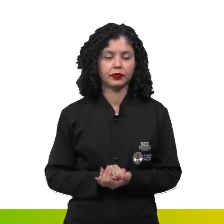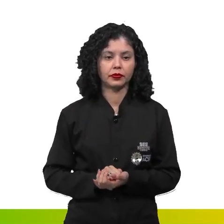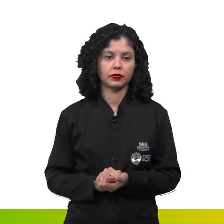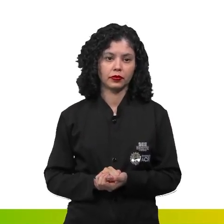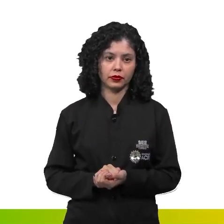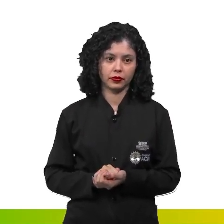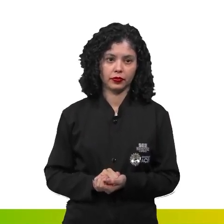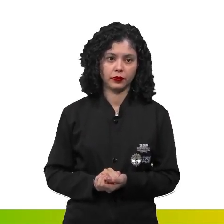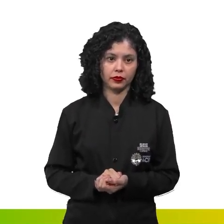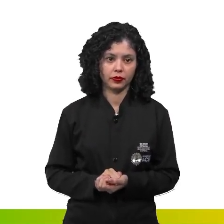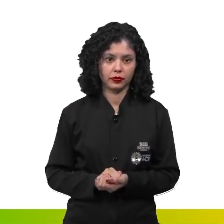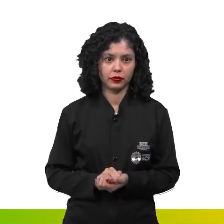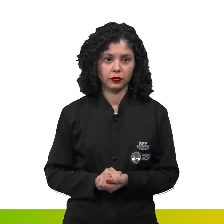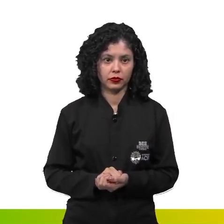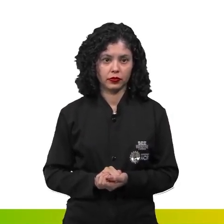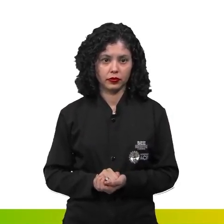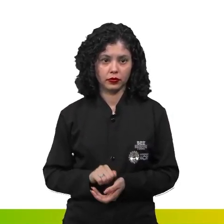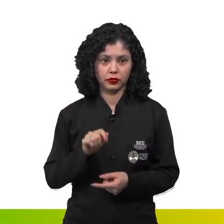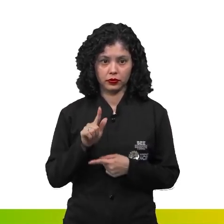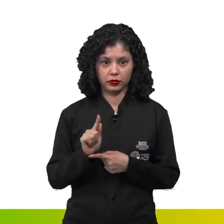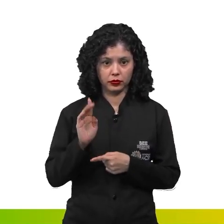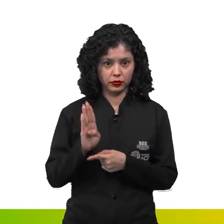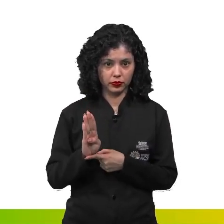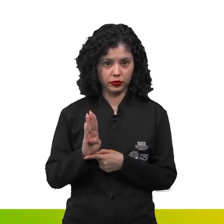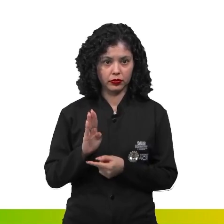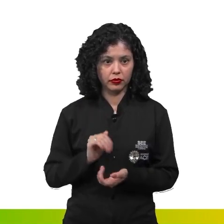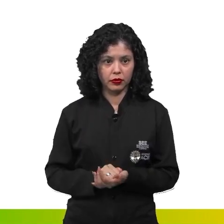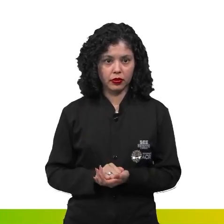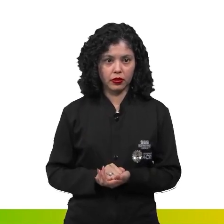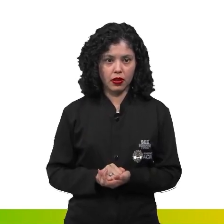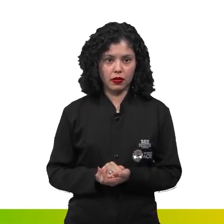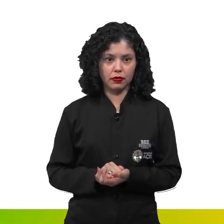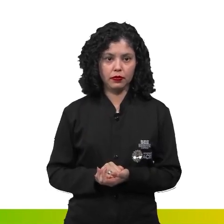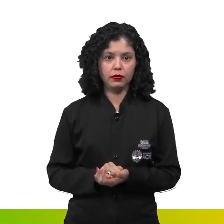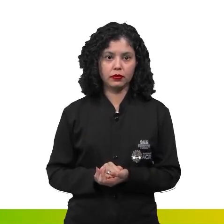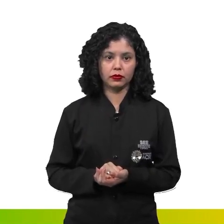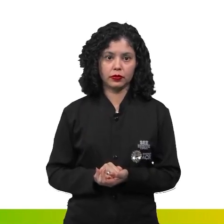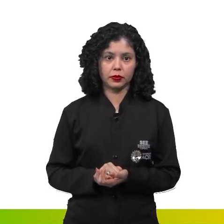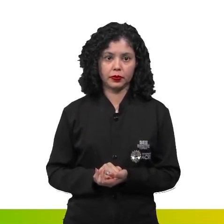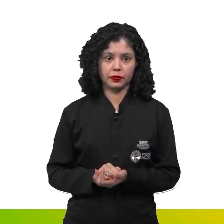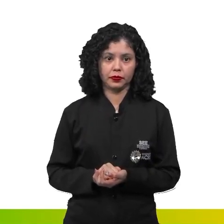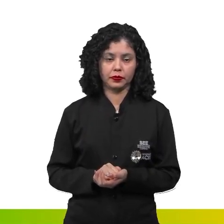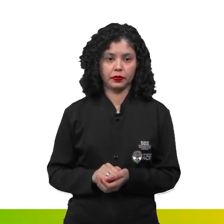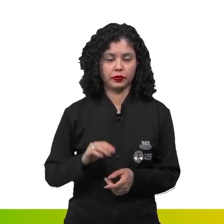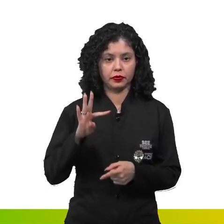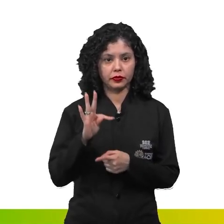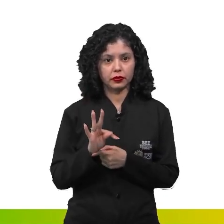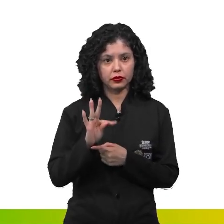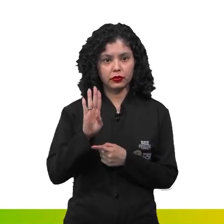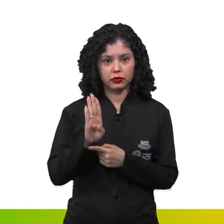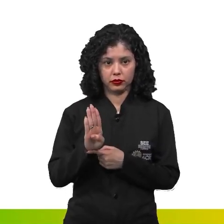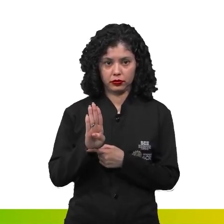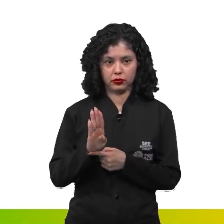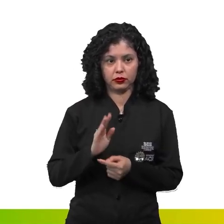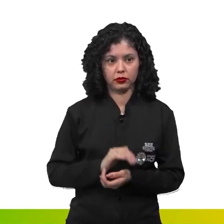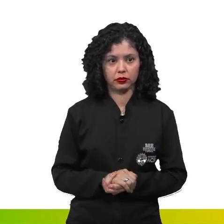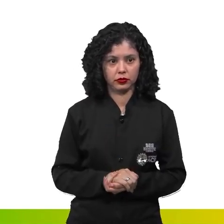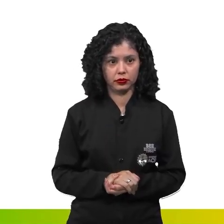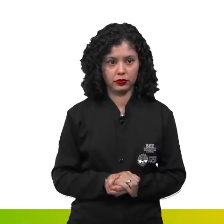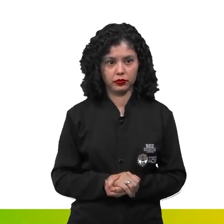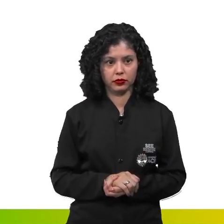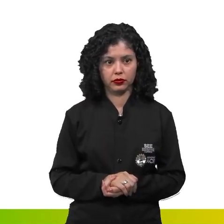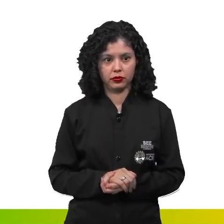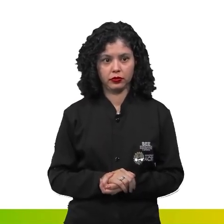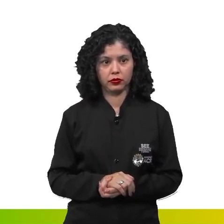O megabyte é menor que o gigabyte e o maior que é apresentado nas